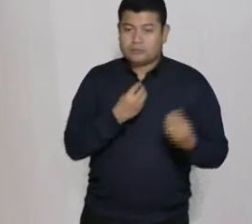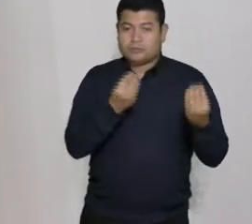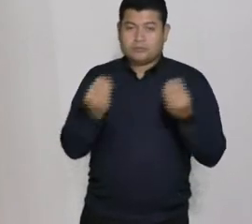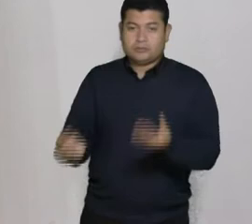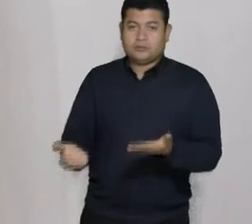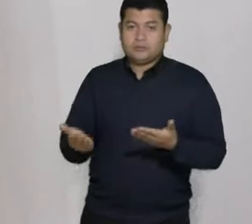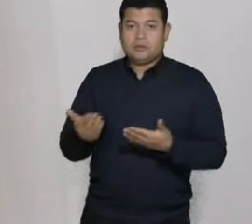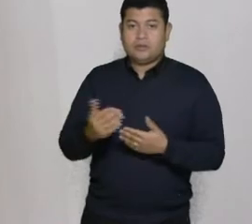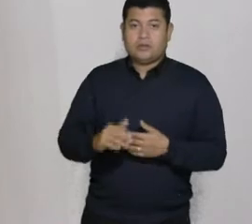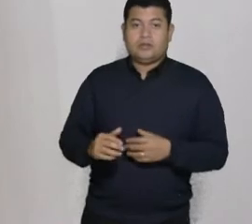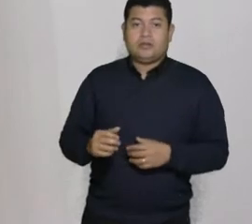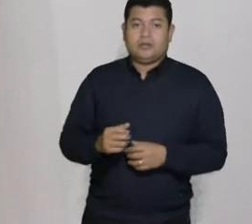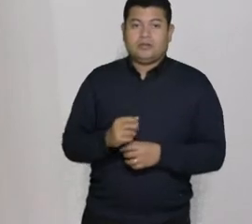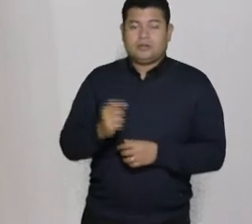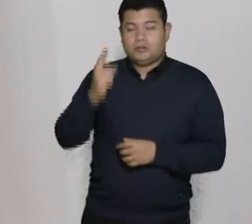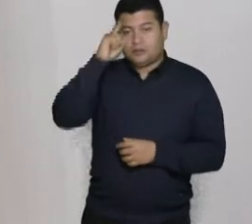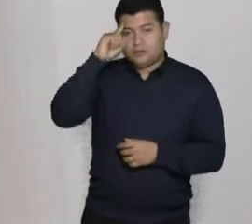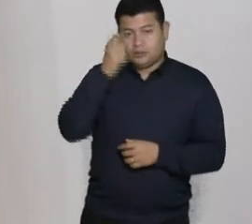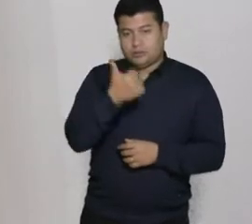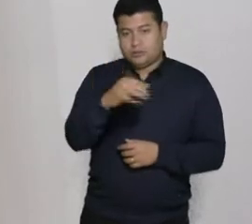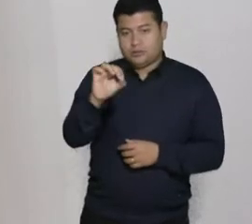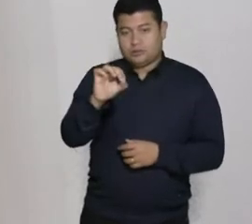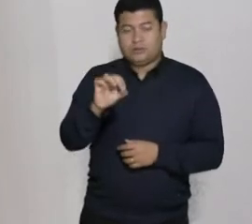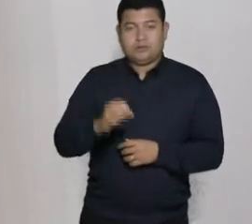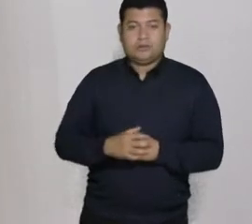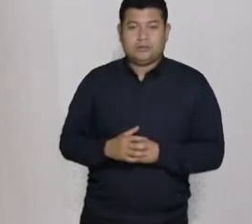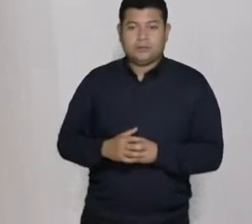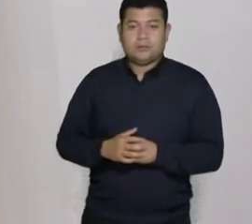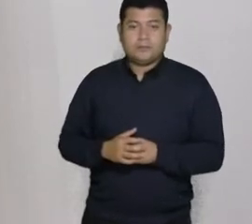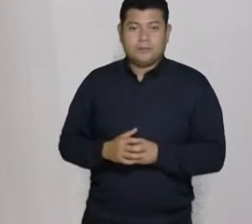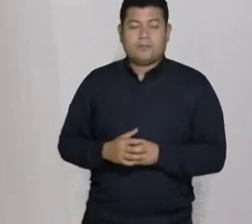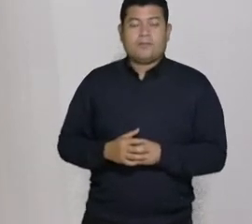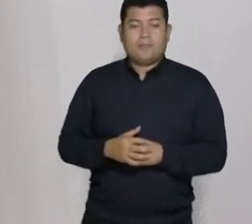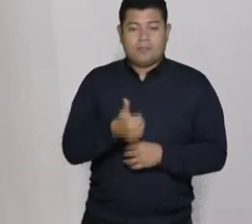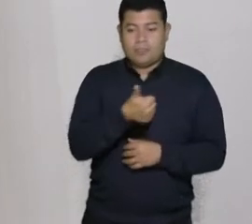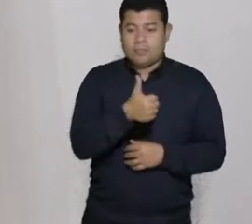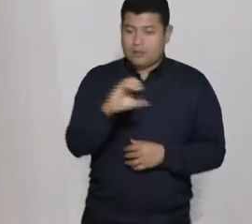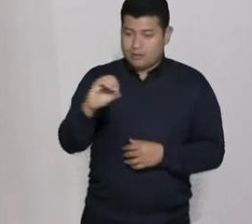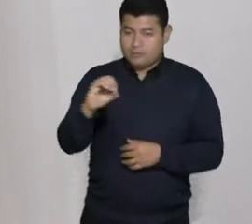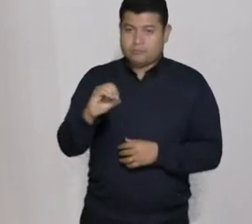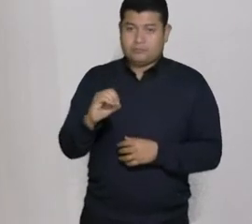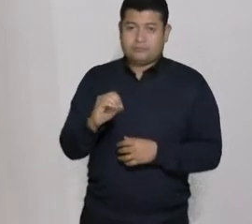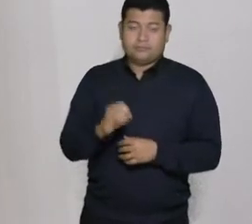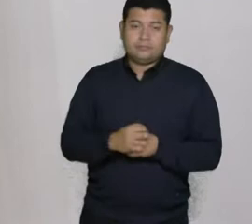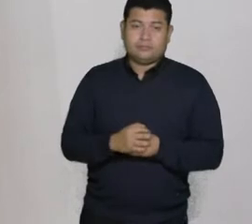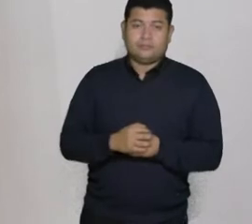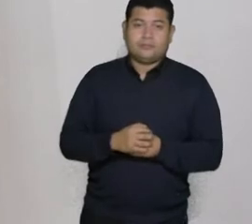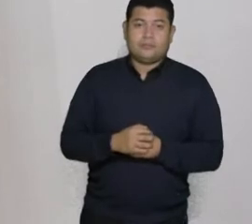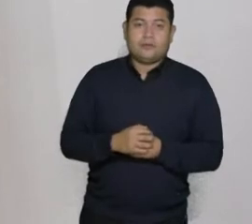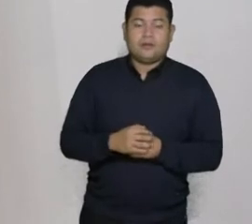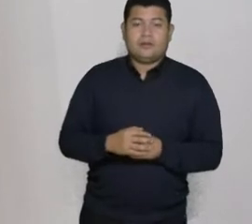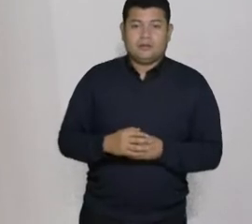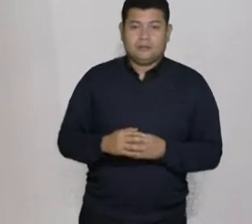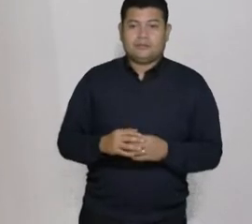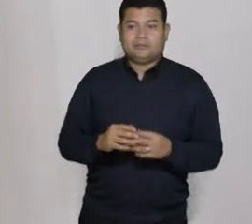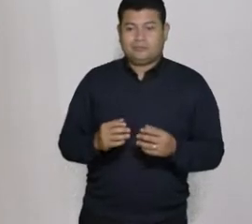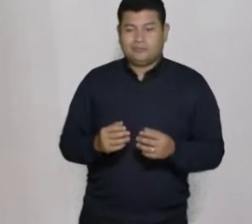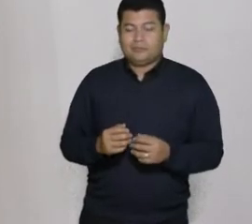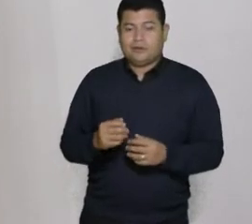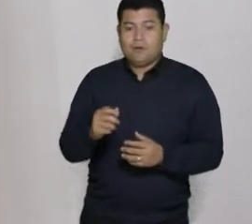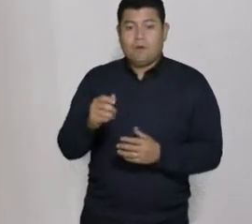só daqui a 10 dias metade de Julho algo que está faltando Desde janeiro